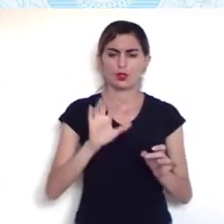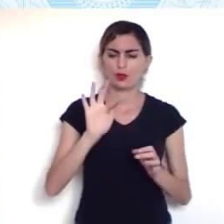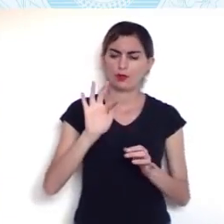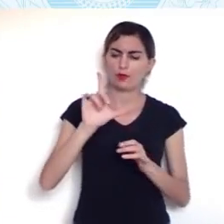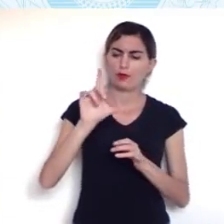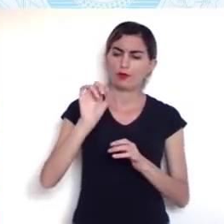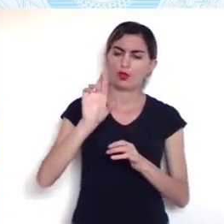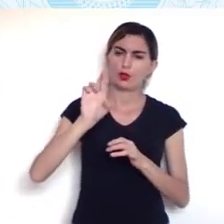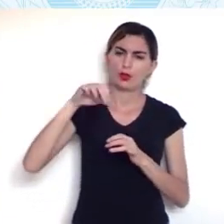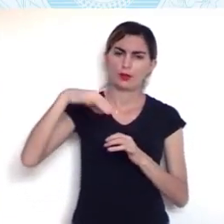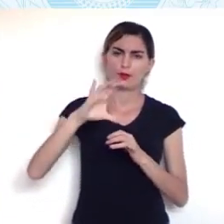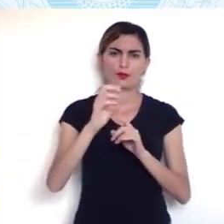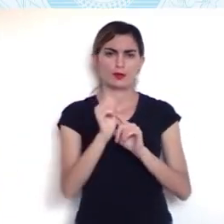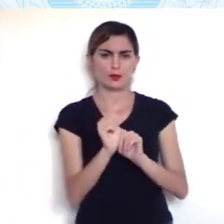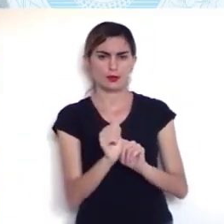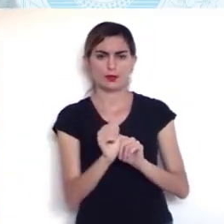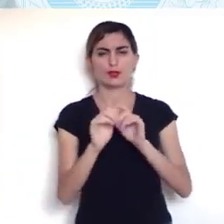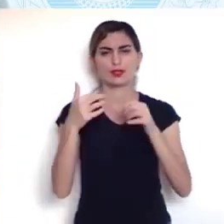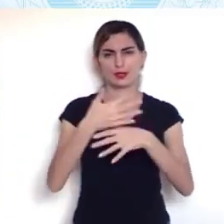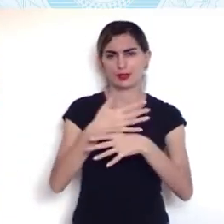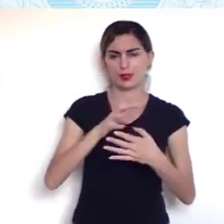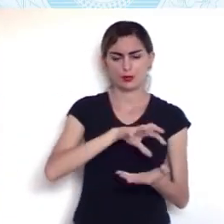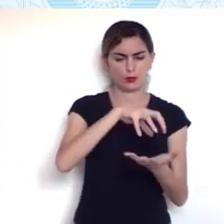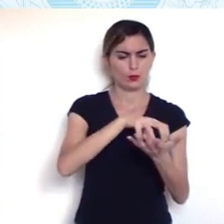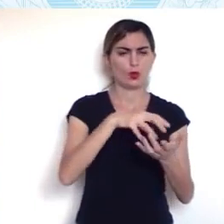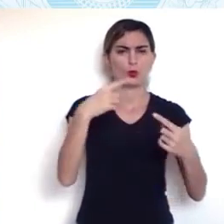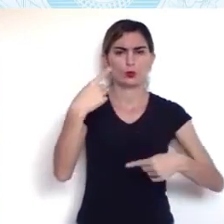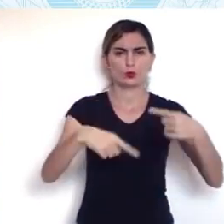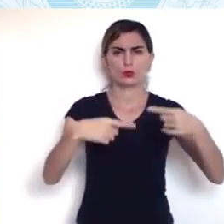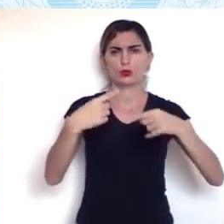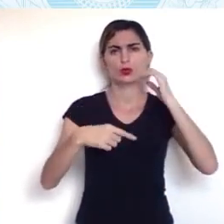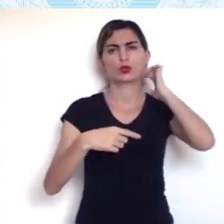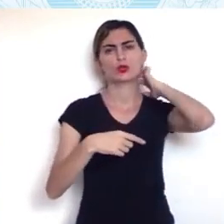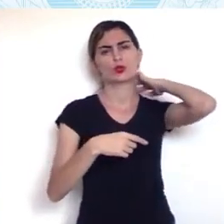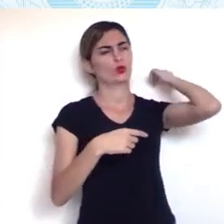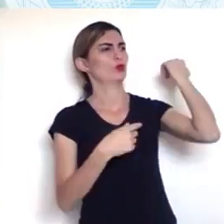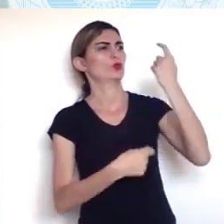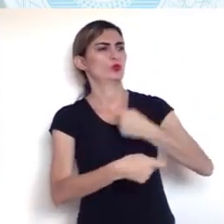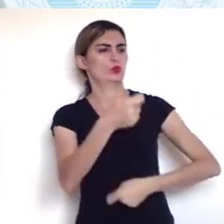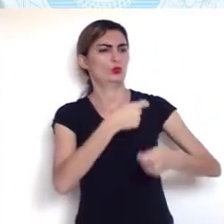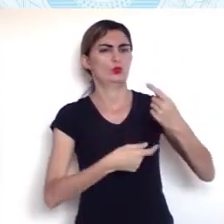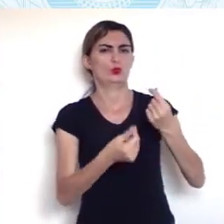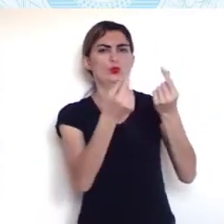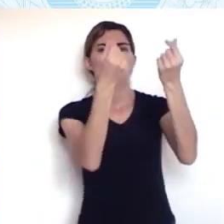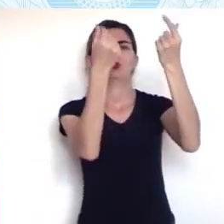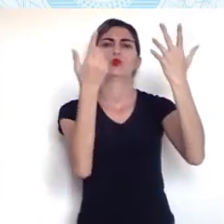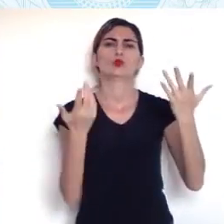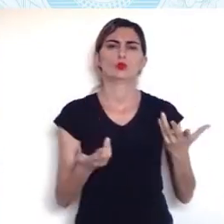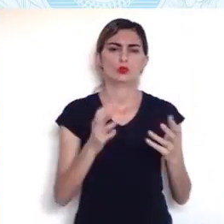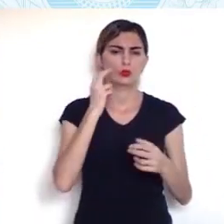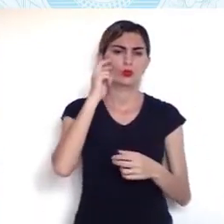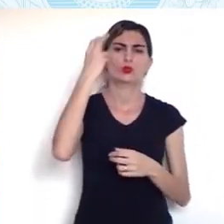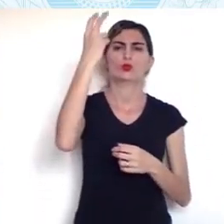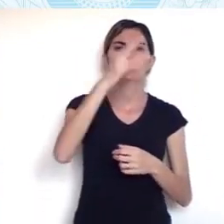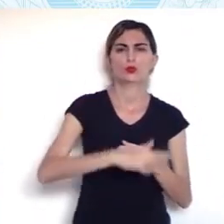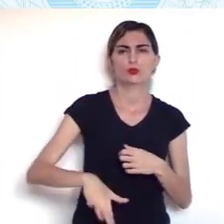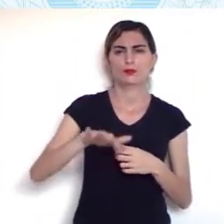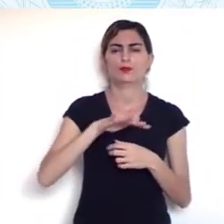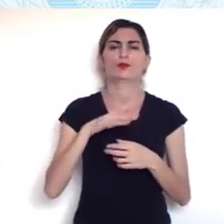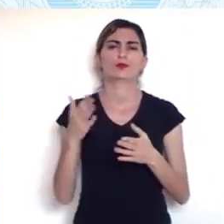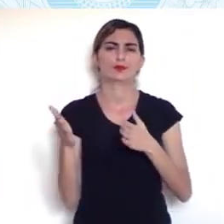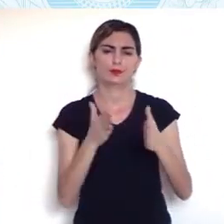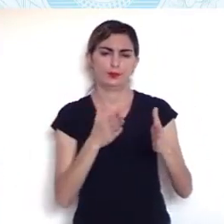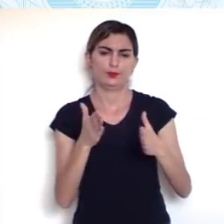especialmente em Florença, por ser polo político, econômico, cultural da